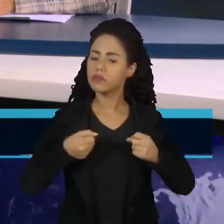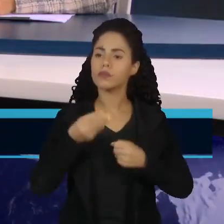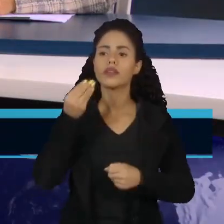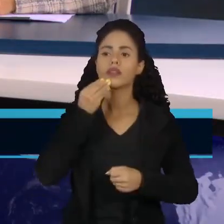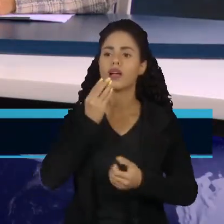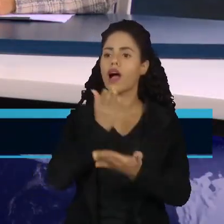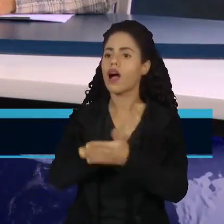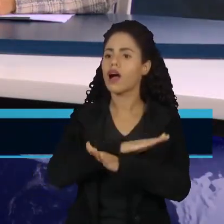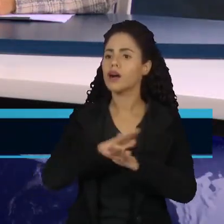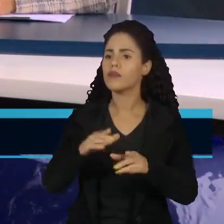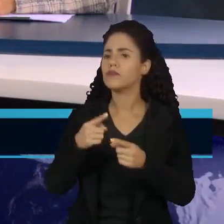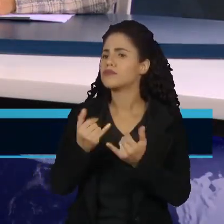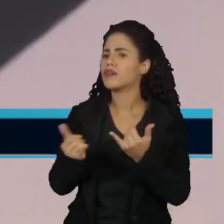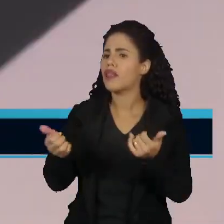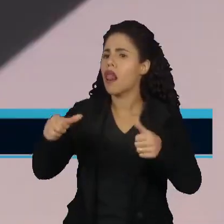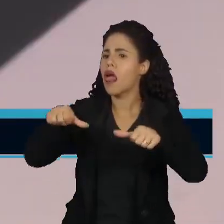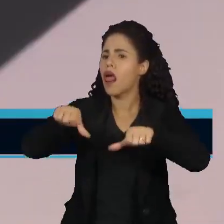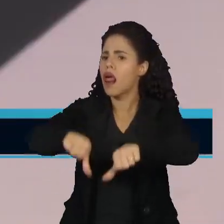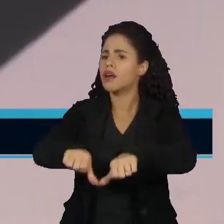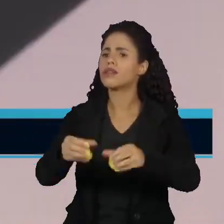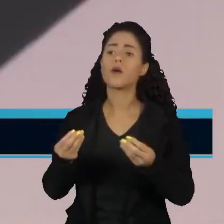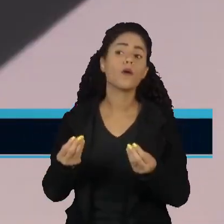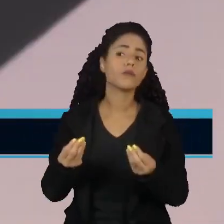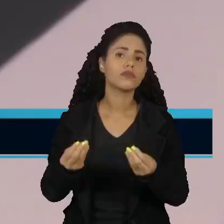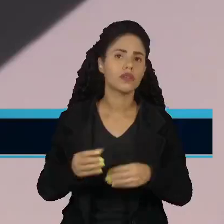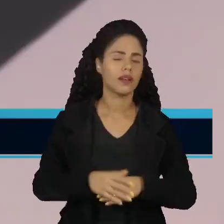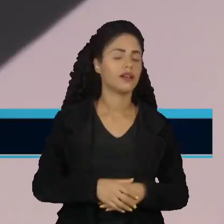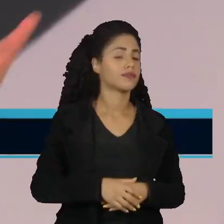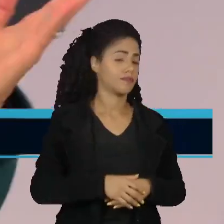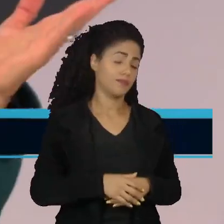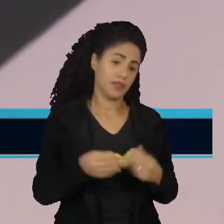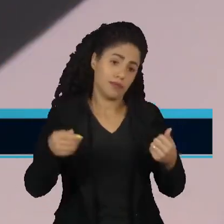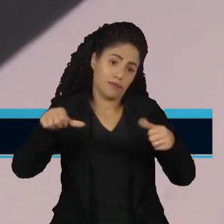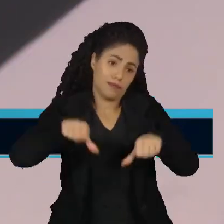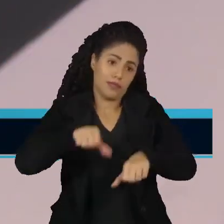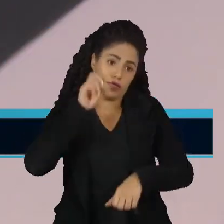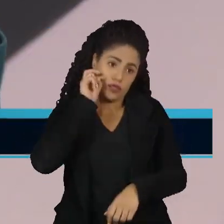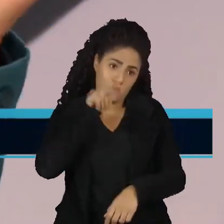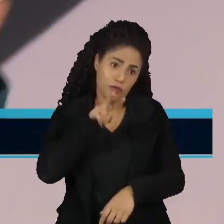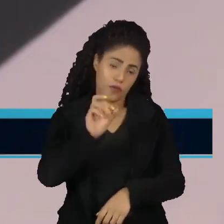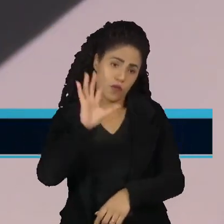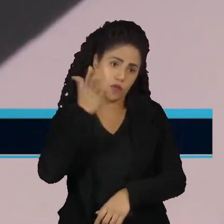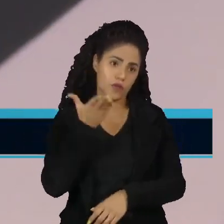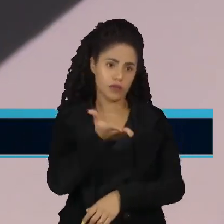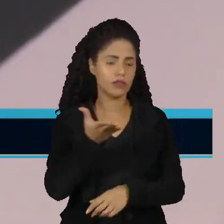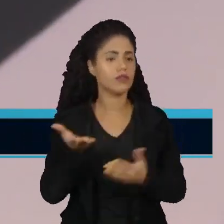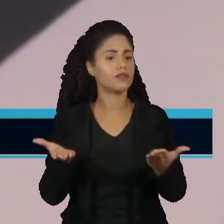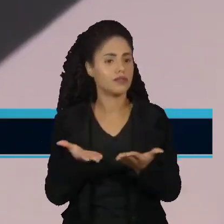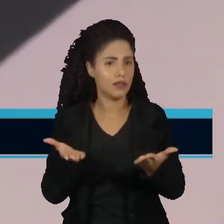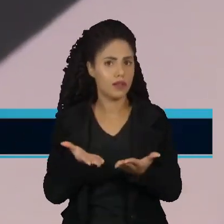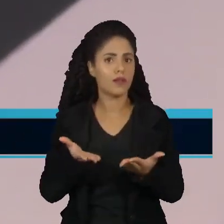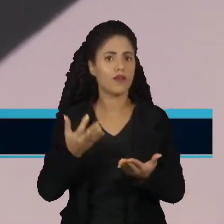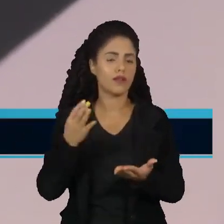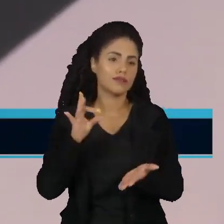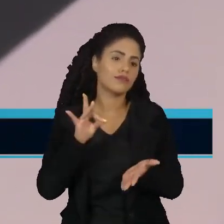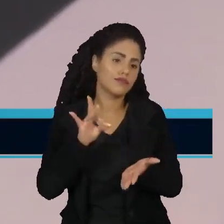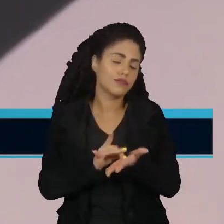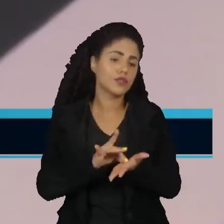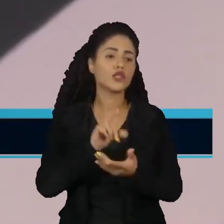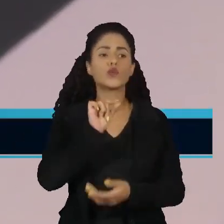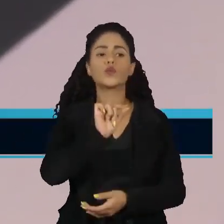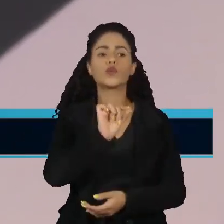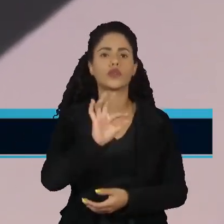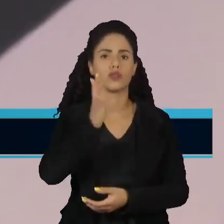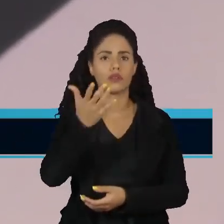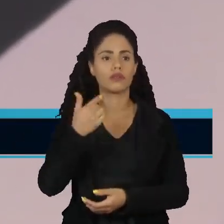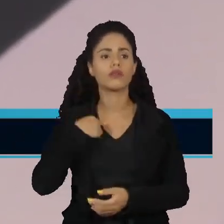problema, que só piora? Só piora, porque a gente viu tudo que aconteceu nos Yanomamis, no sentido de que